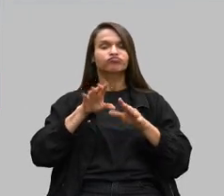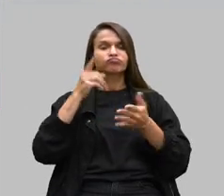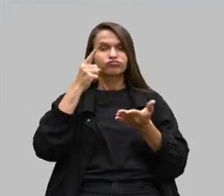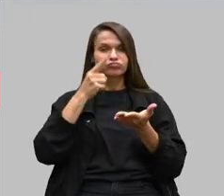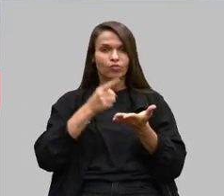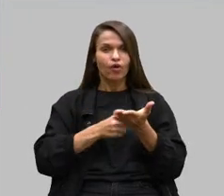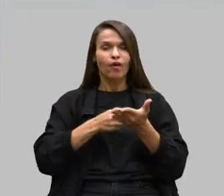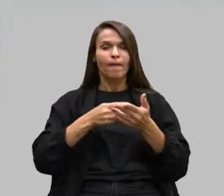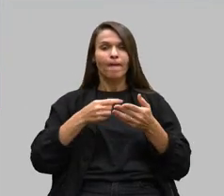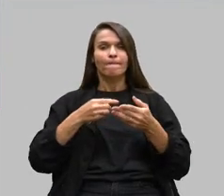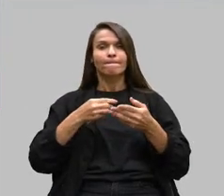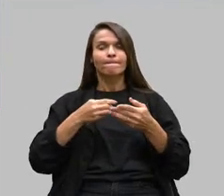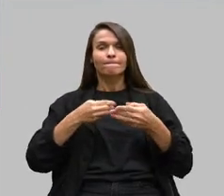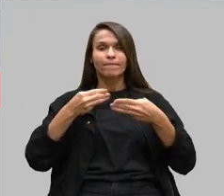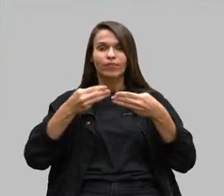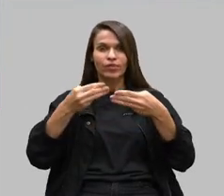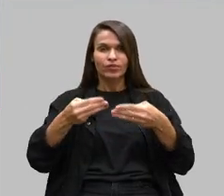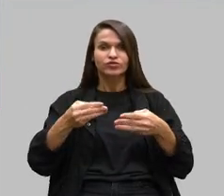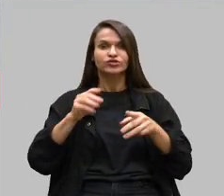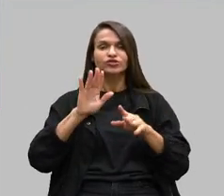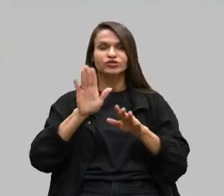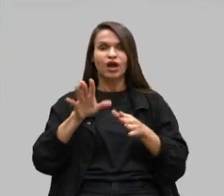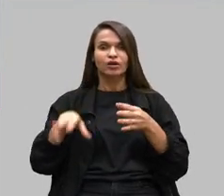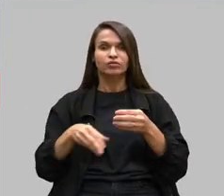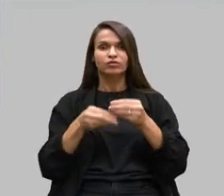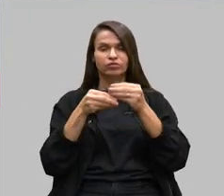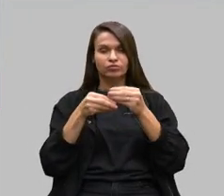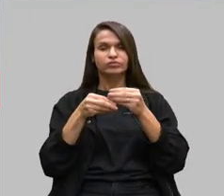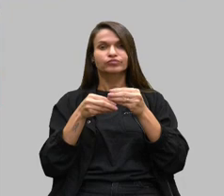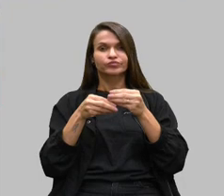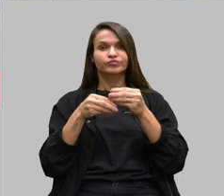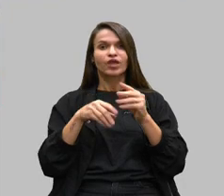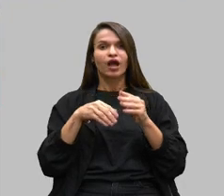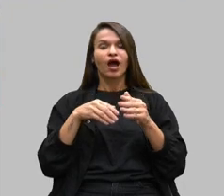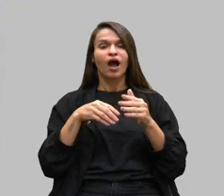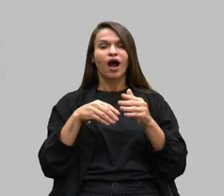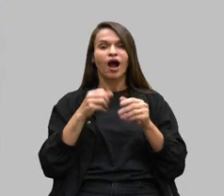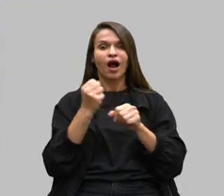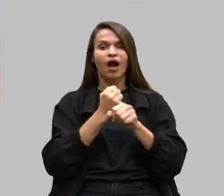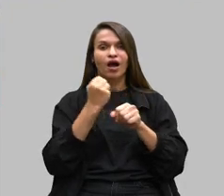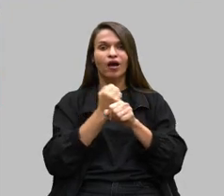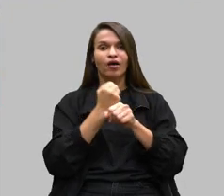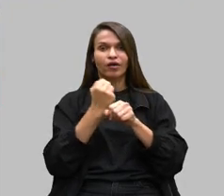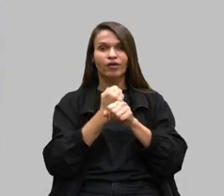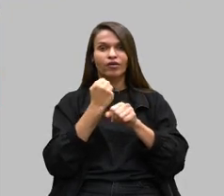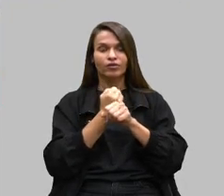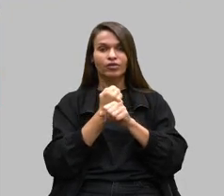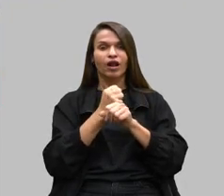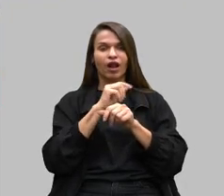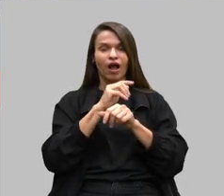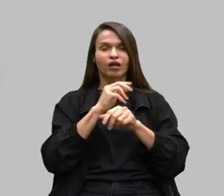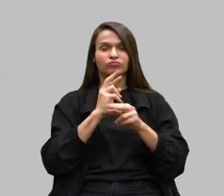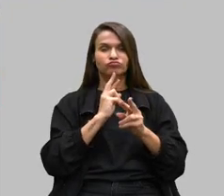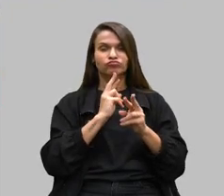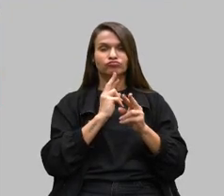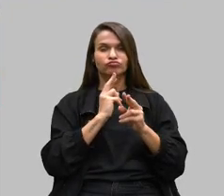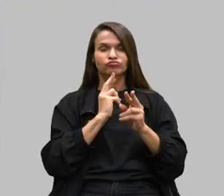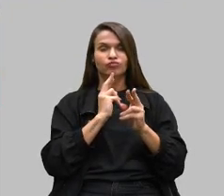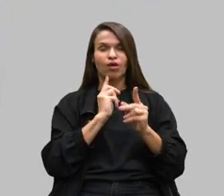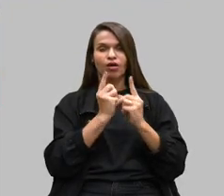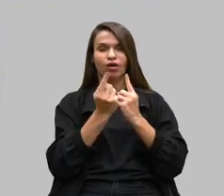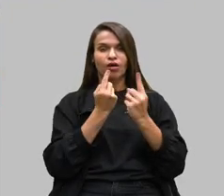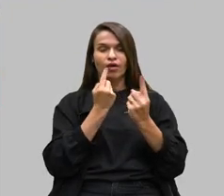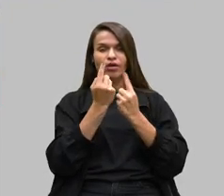E já reiterado Em algumas ocasiões é a construção do do tramo na hiper apora né nós entendemos que o noroeste Mineiro é uma das novas